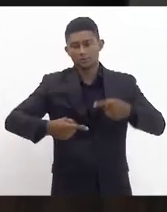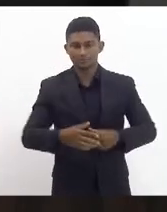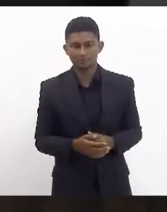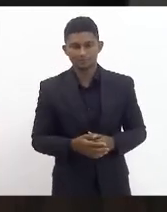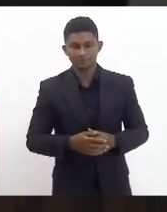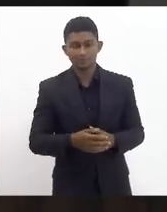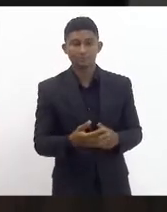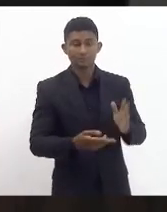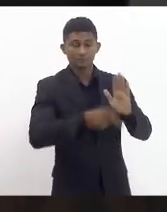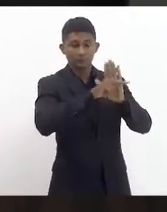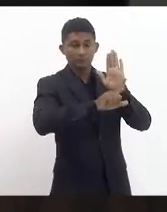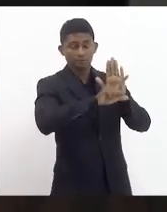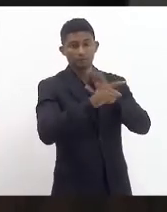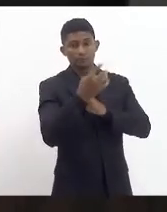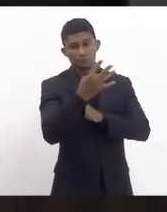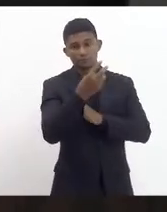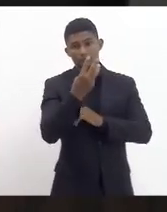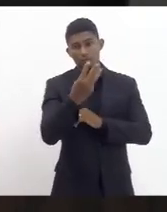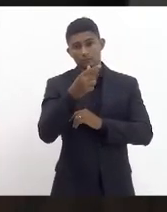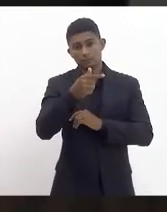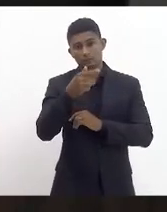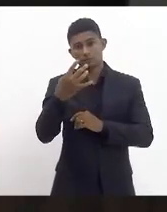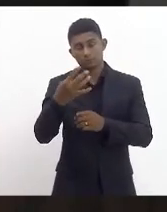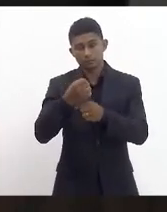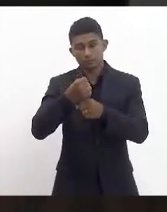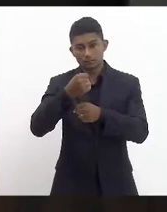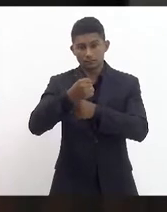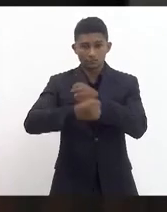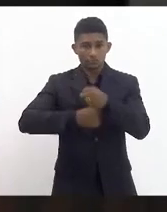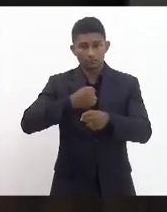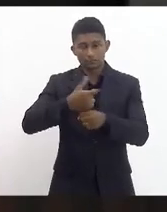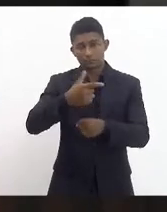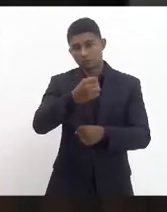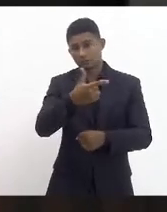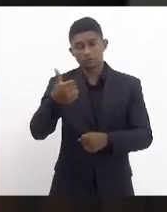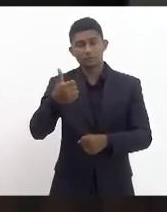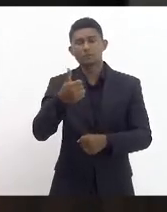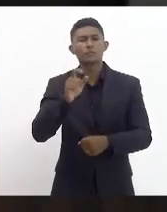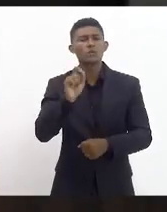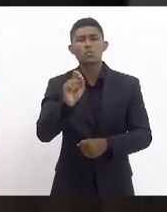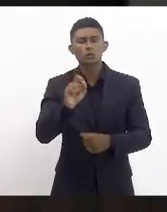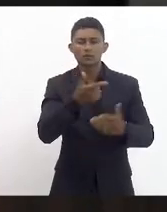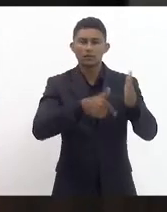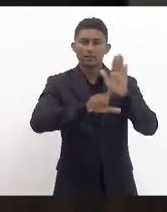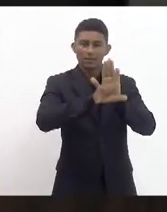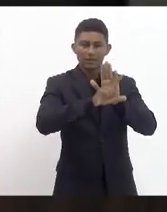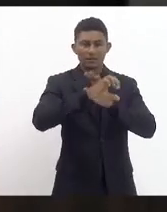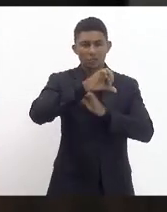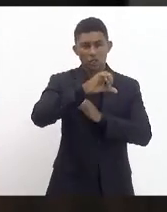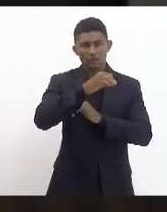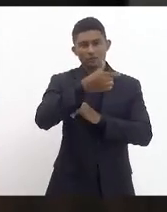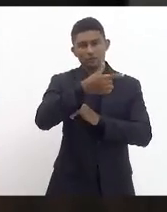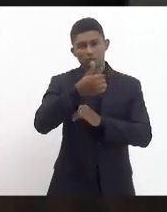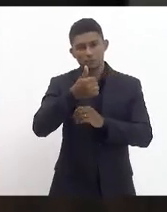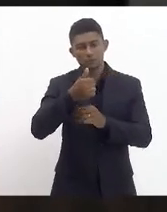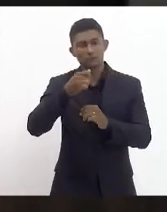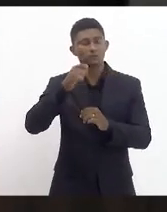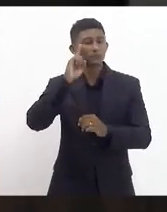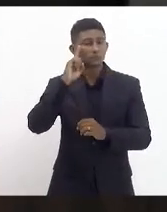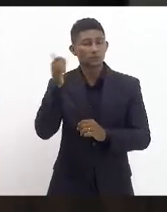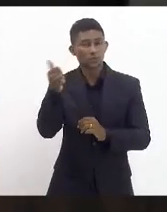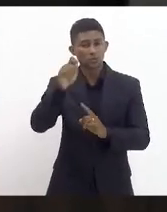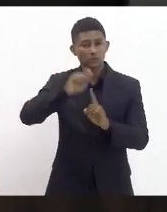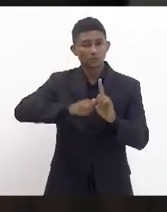Projeto de Lei 4374, de 21, de autoria do deputado Anderson Moraes, que altera a Lei Estadual 921, de 11 de